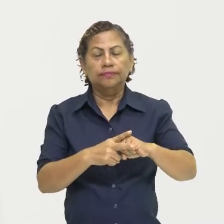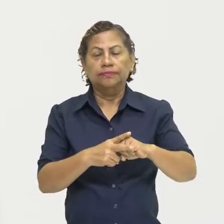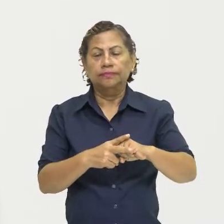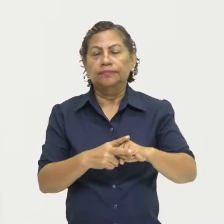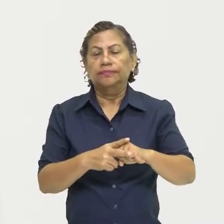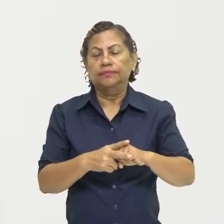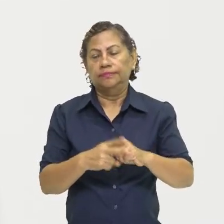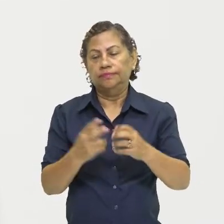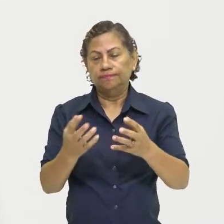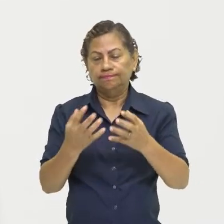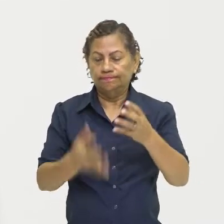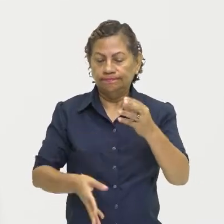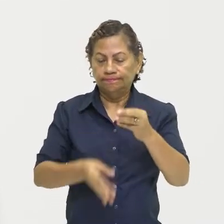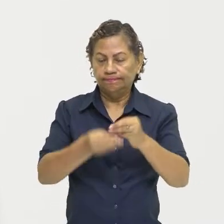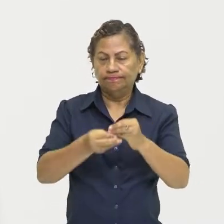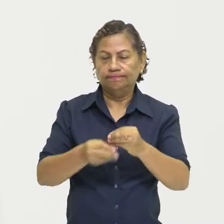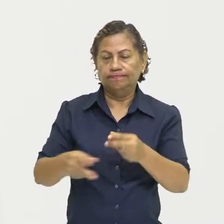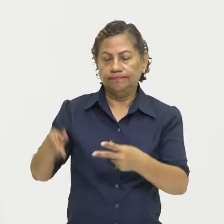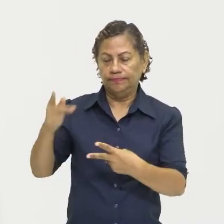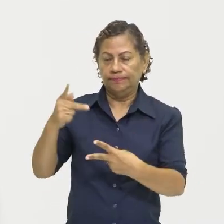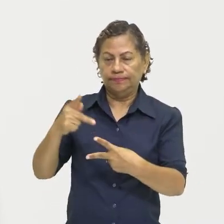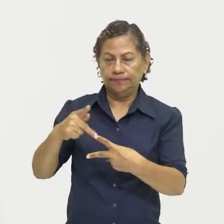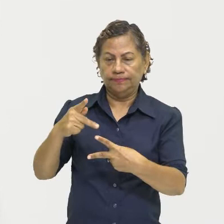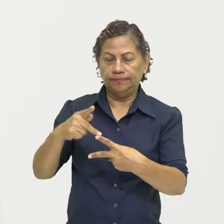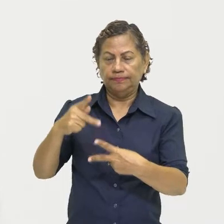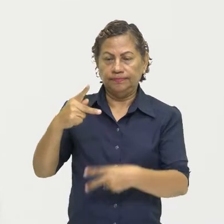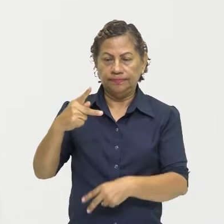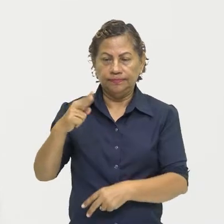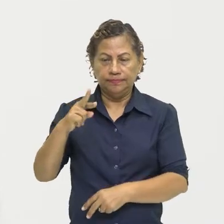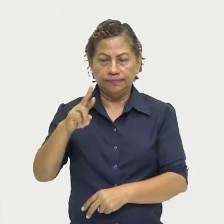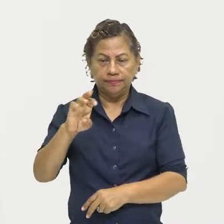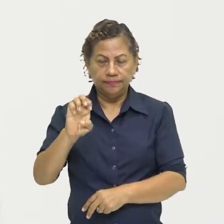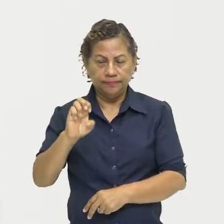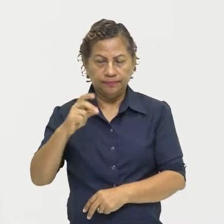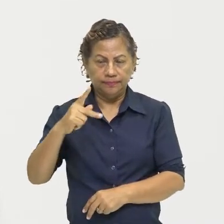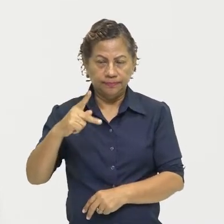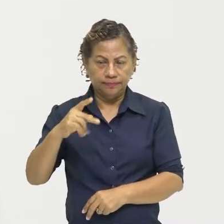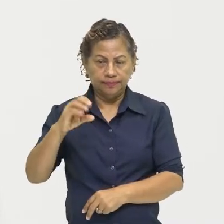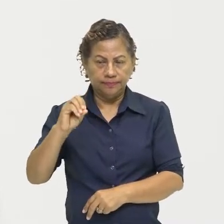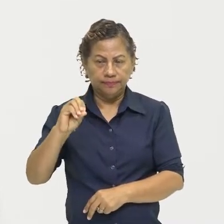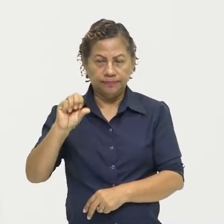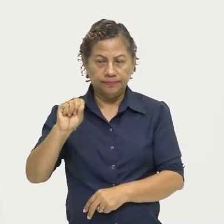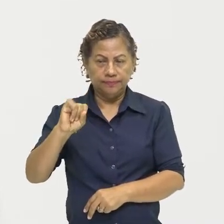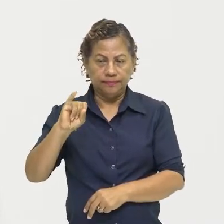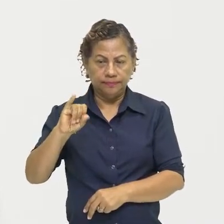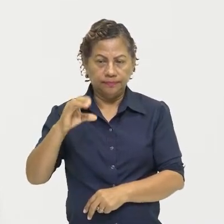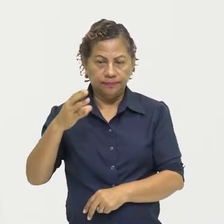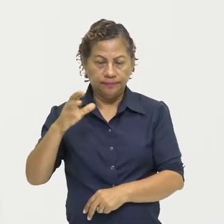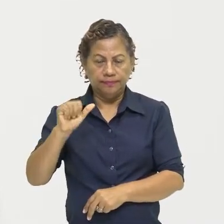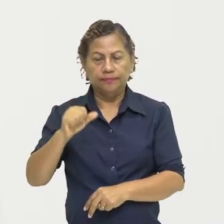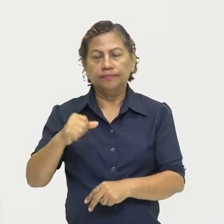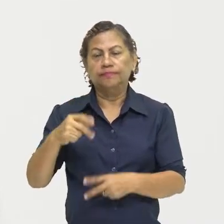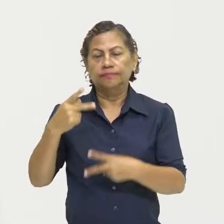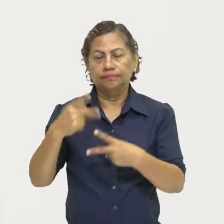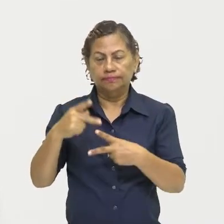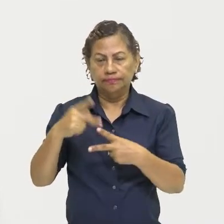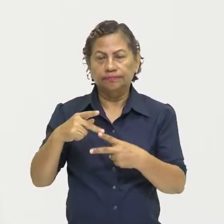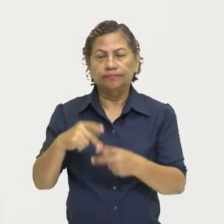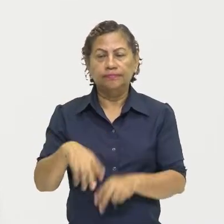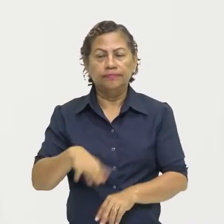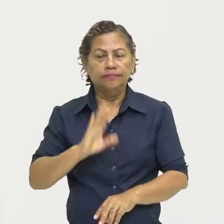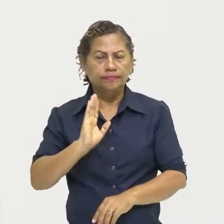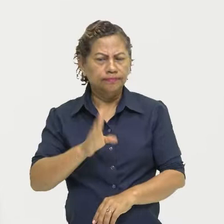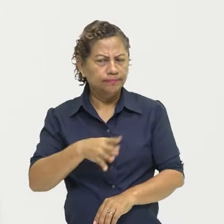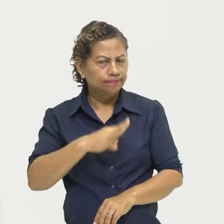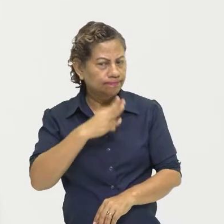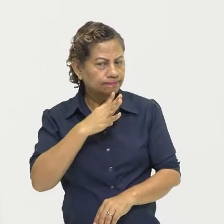de uma preposição, e a gente conhecendo esse verbo, no caso os verbos